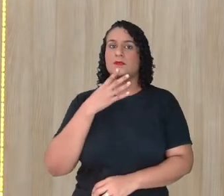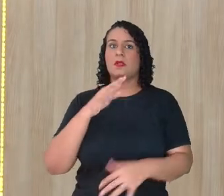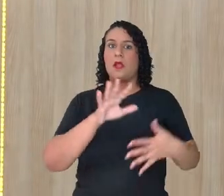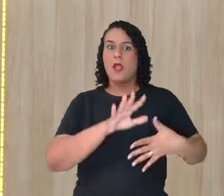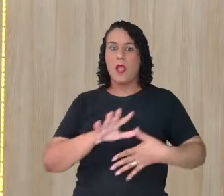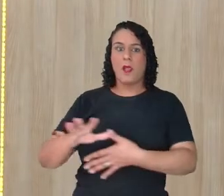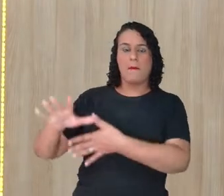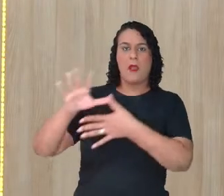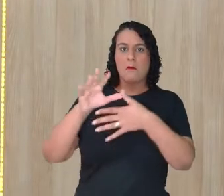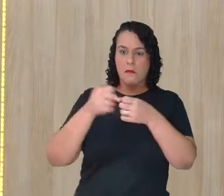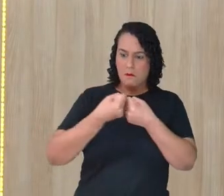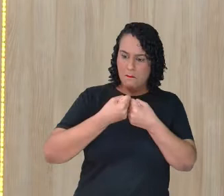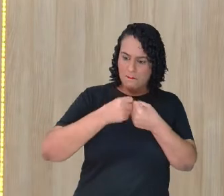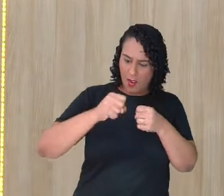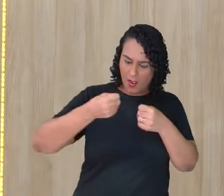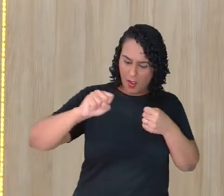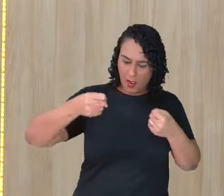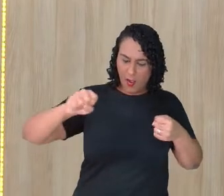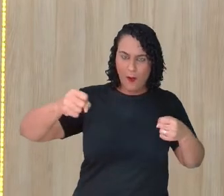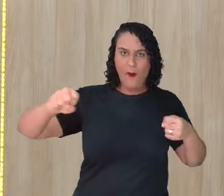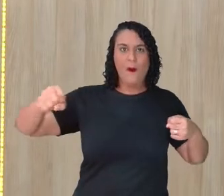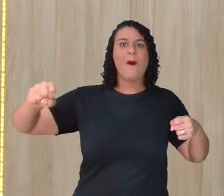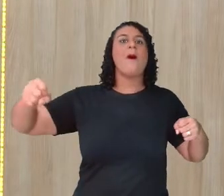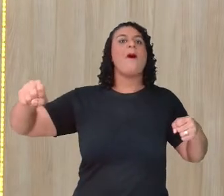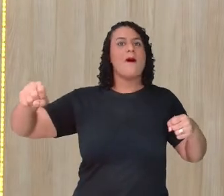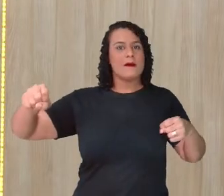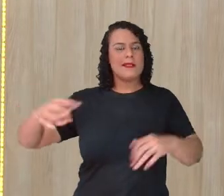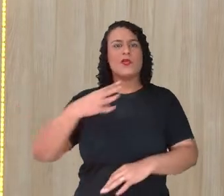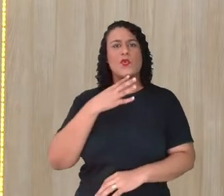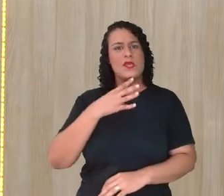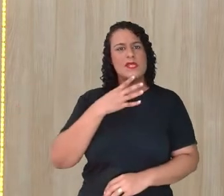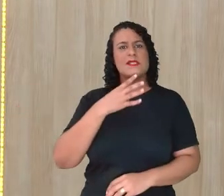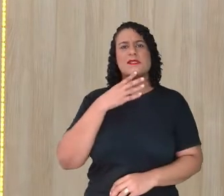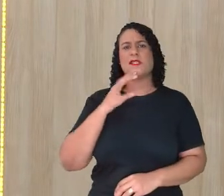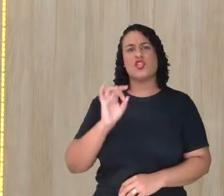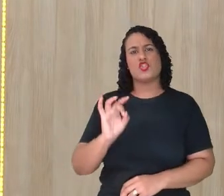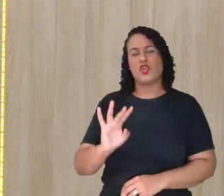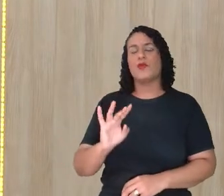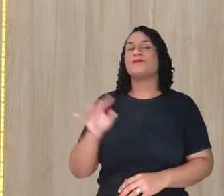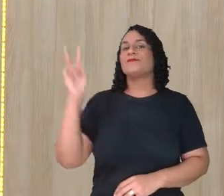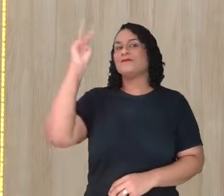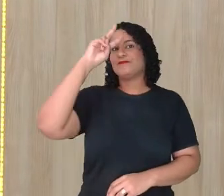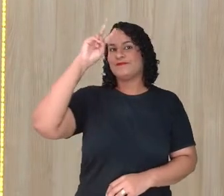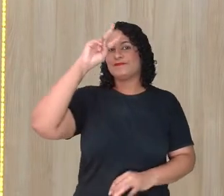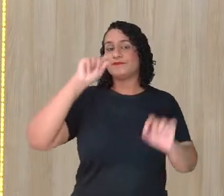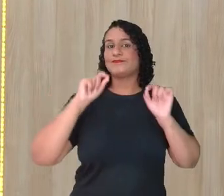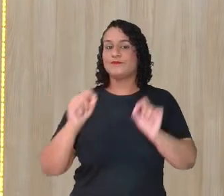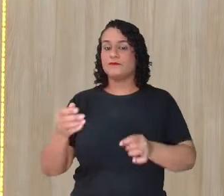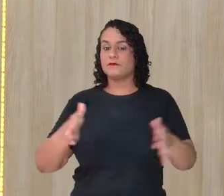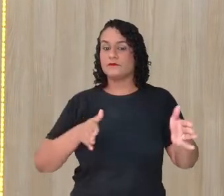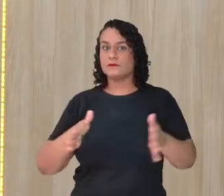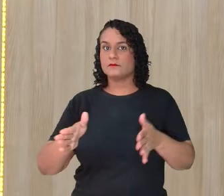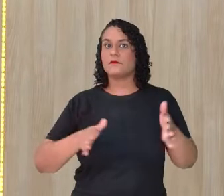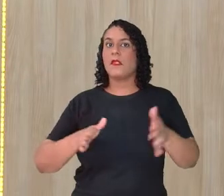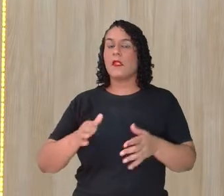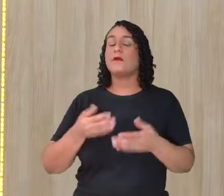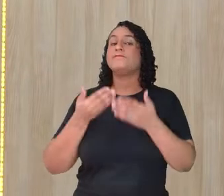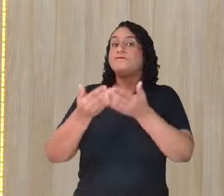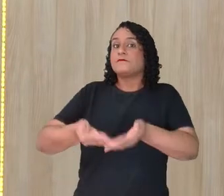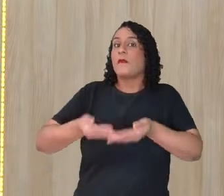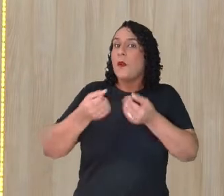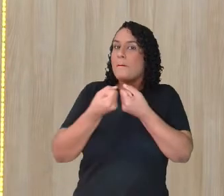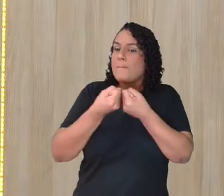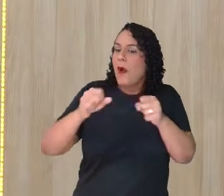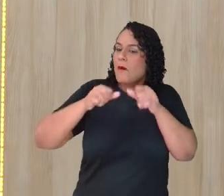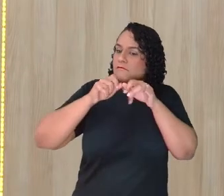a extensão territorial daquilo que se conhecia. Lembrar, nesse período da expansão marítima, né, a